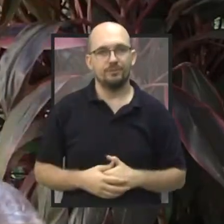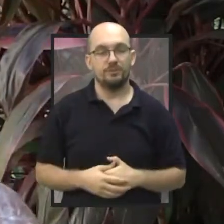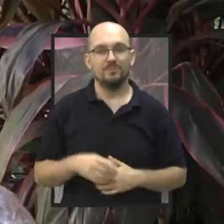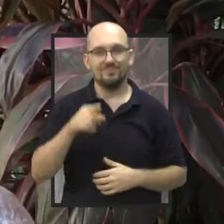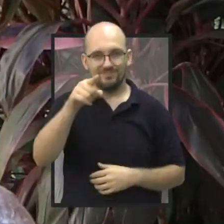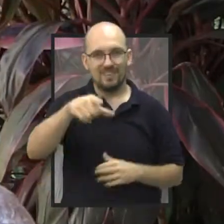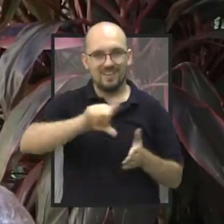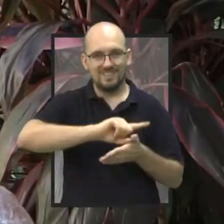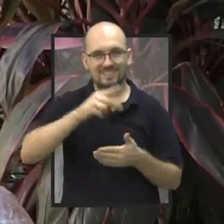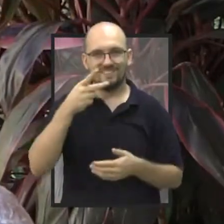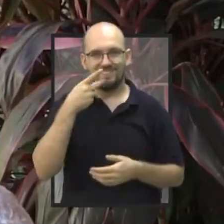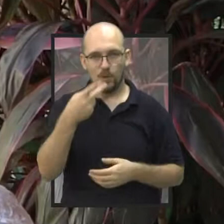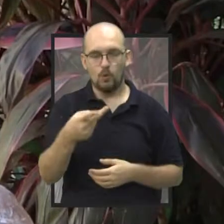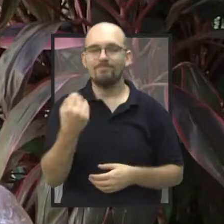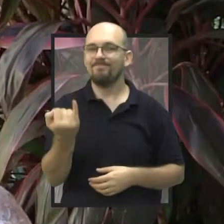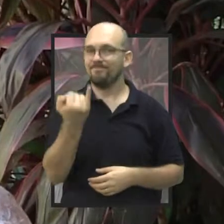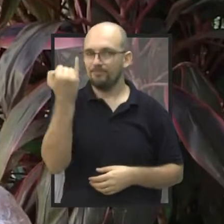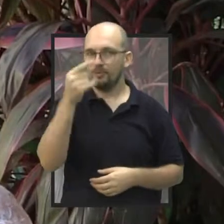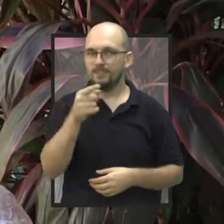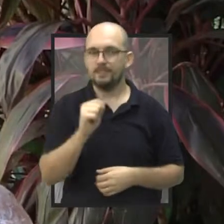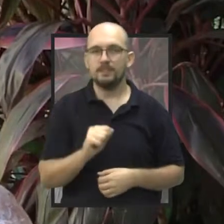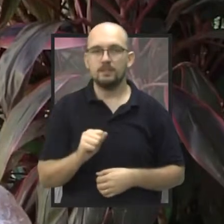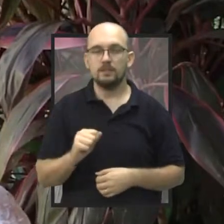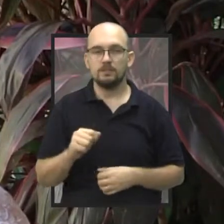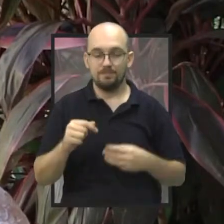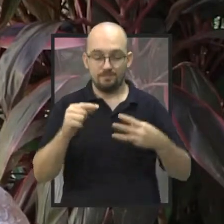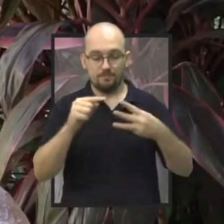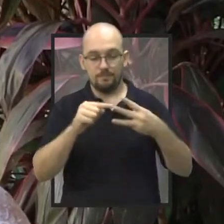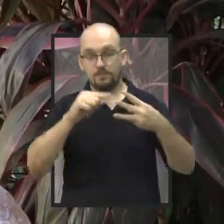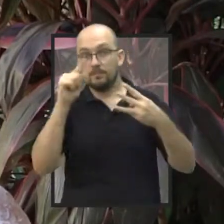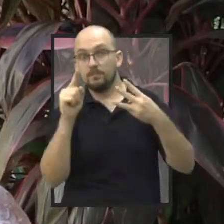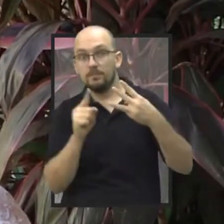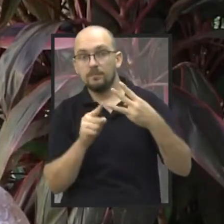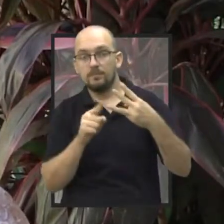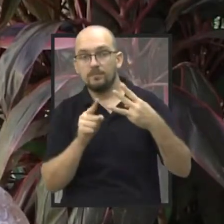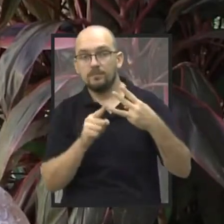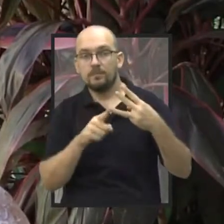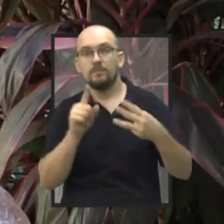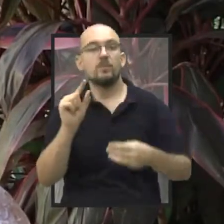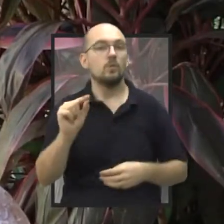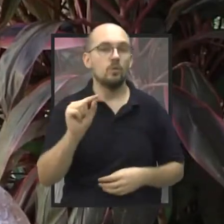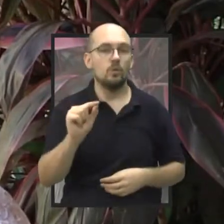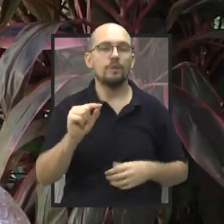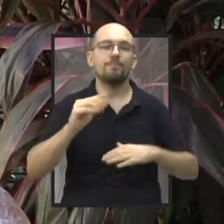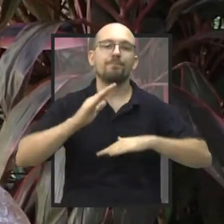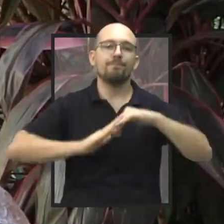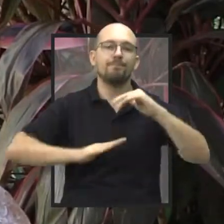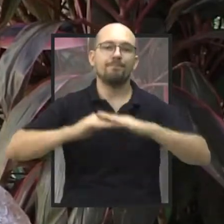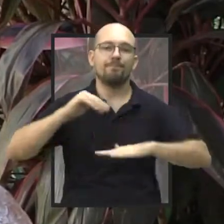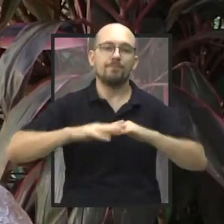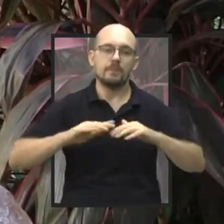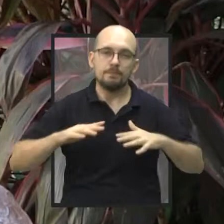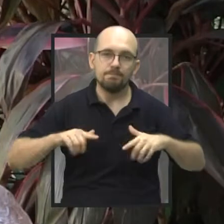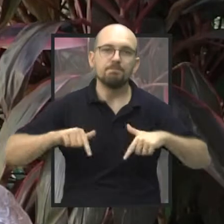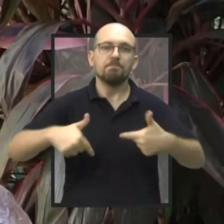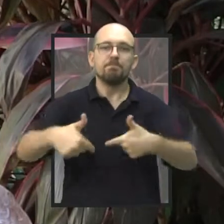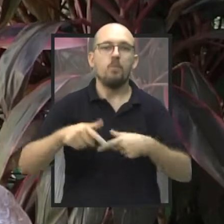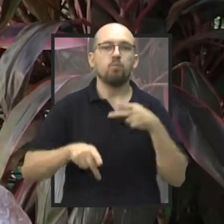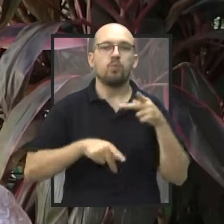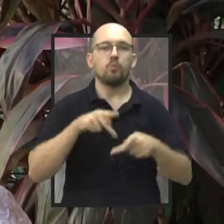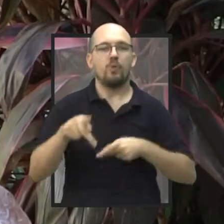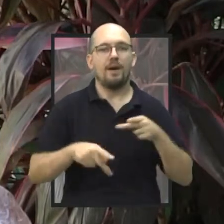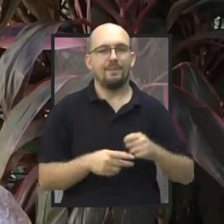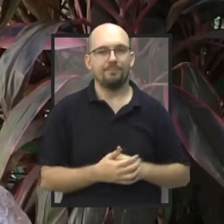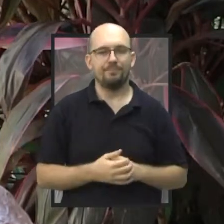Você falou uma coisa importante, o terceiro item, que é a iniciativa popular. A iniciativa popular seria